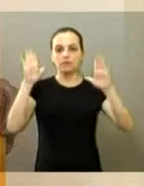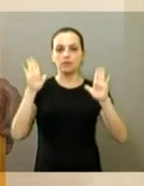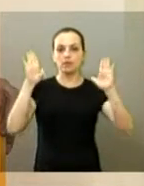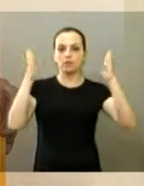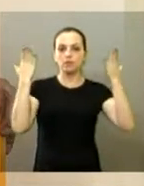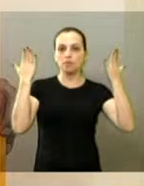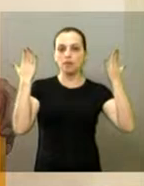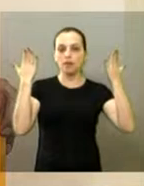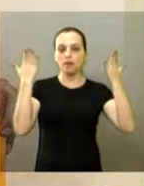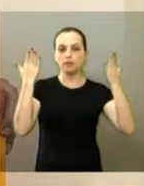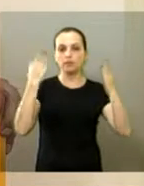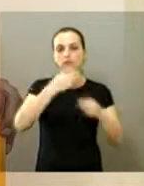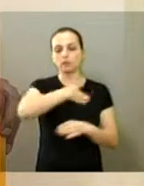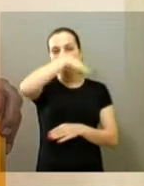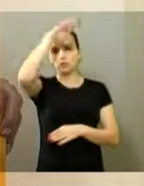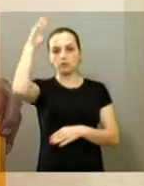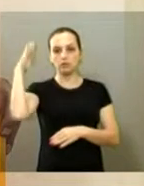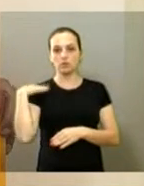Senhora Aparecida.